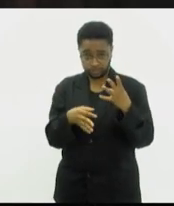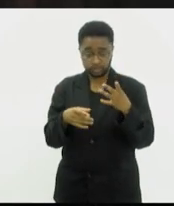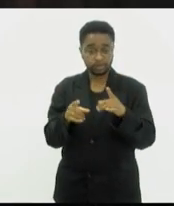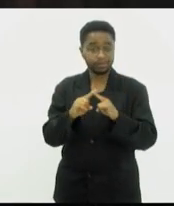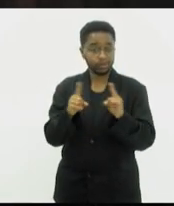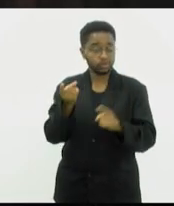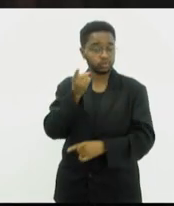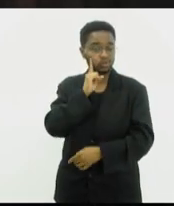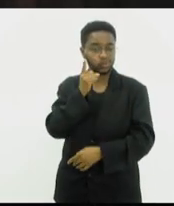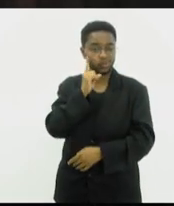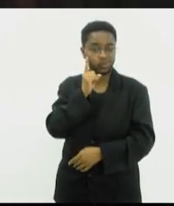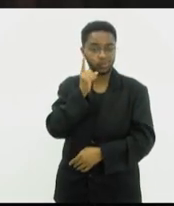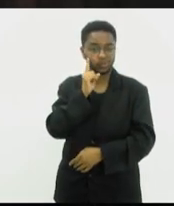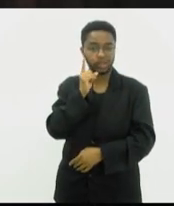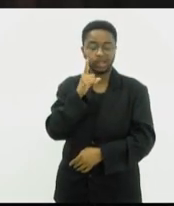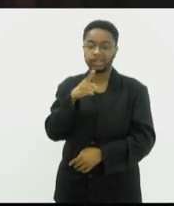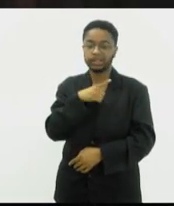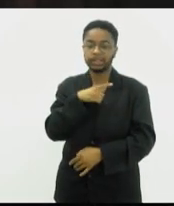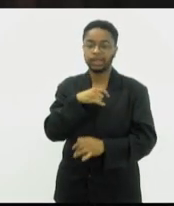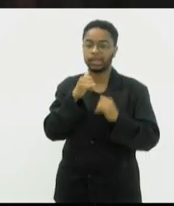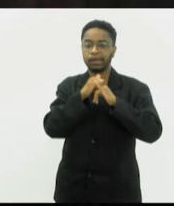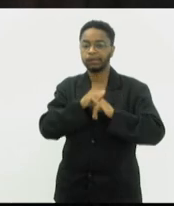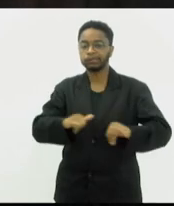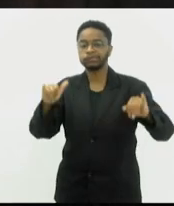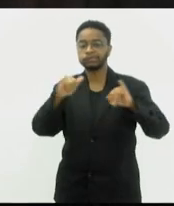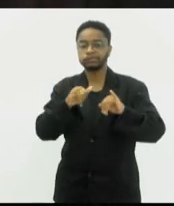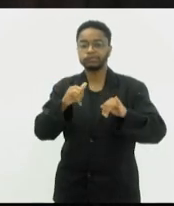cotidianamente, temos escândalos de corrupção.